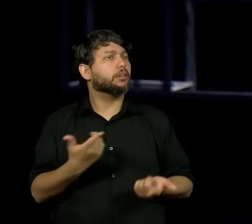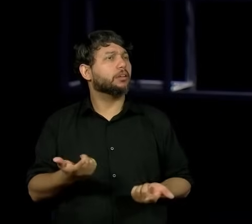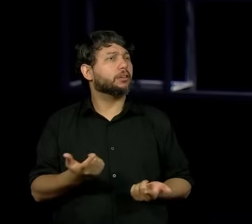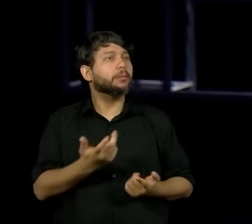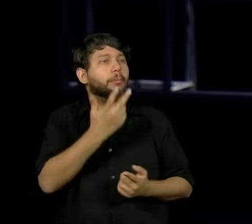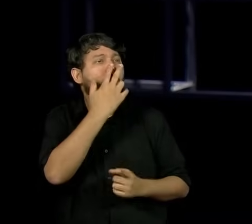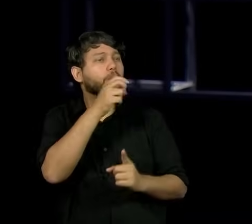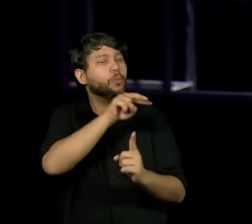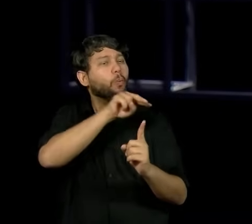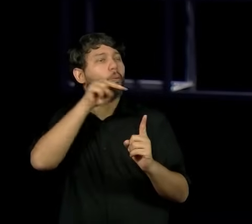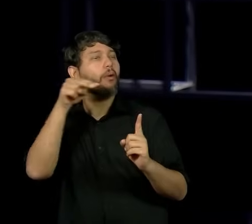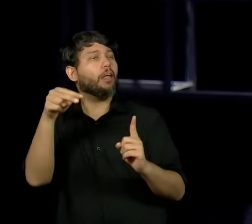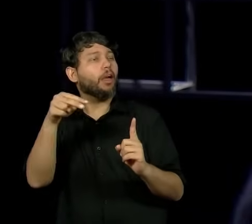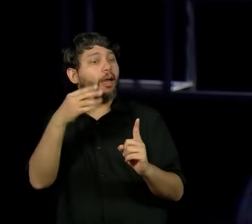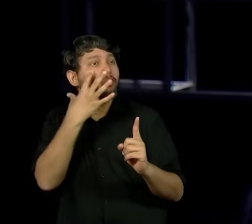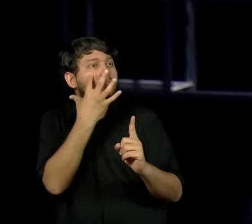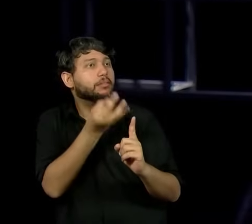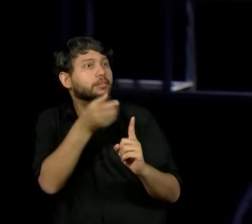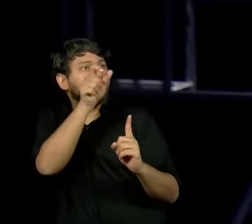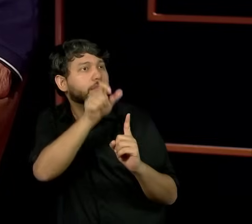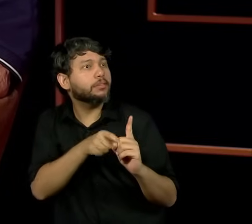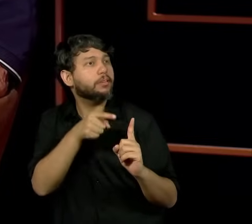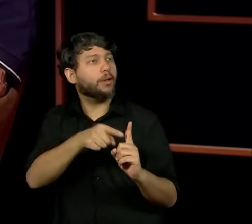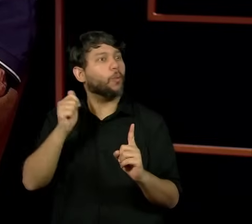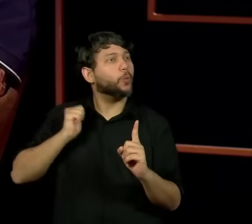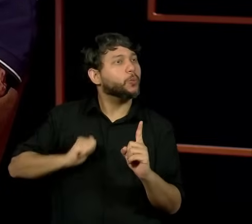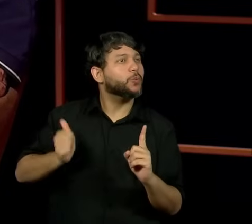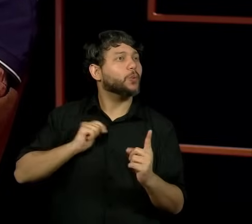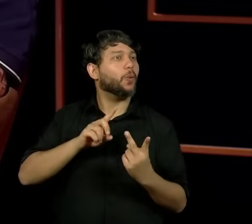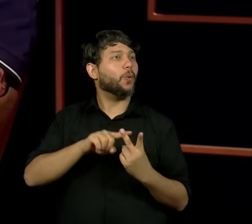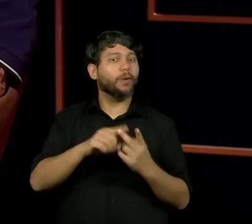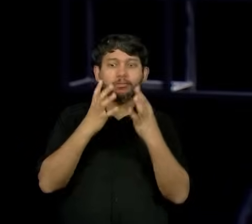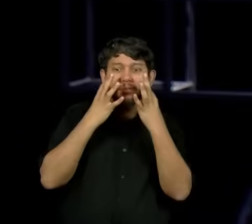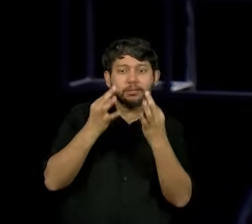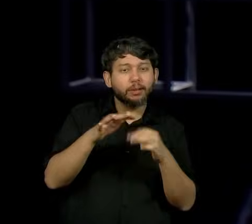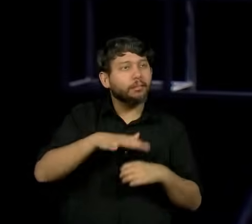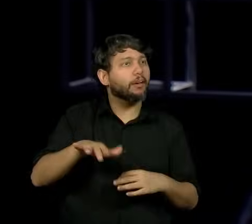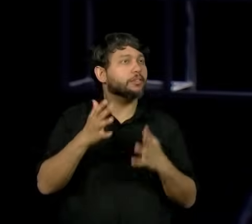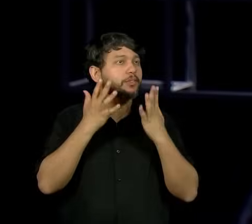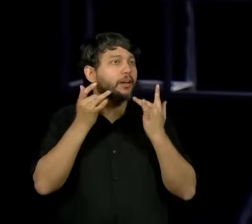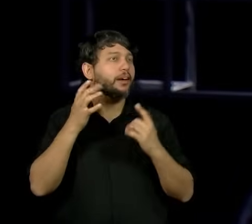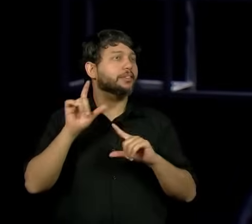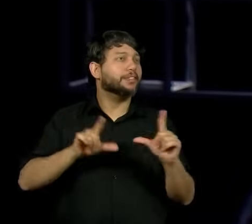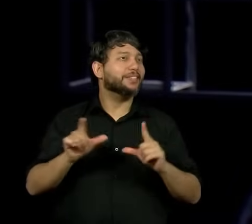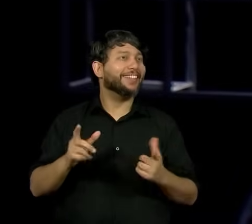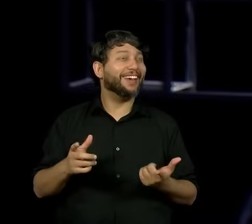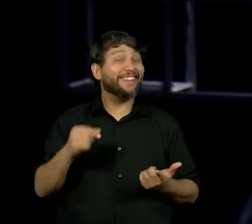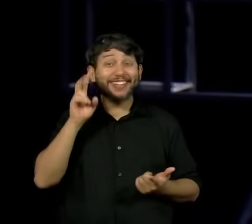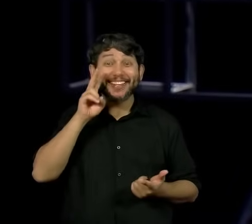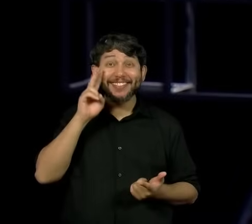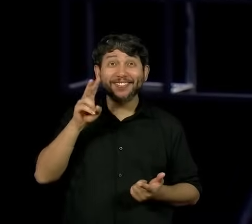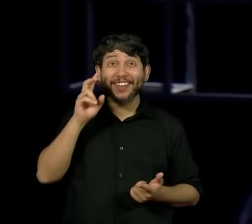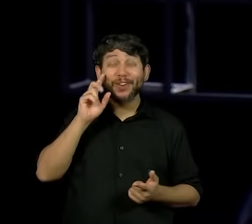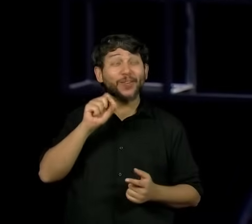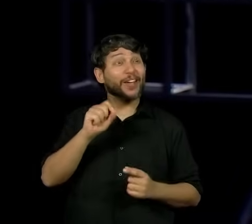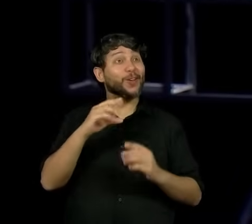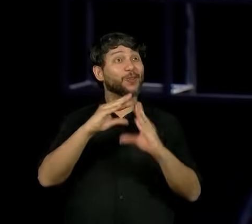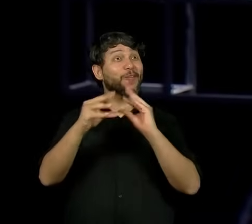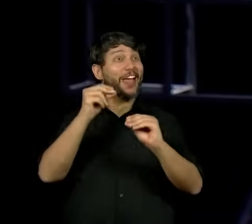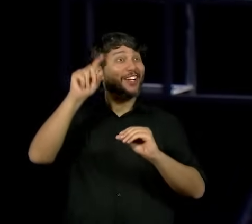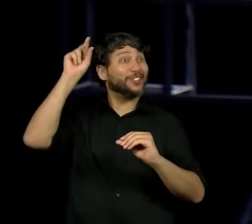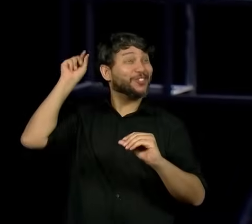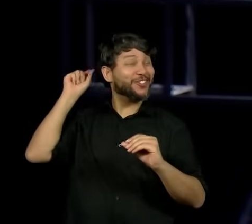para o trabalho do ator, para o teatro, para a TV. E estando aqui, a gente vem com essa memória afetiva, né, de tantas novelas